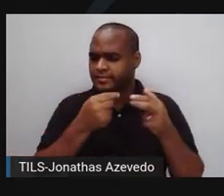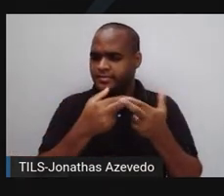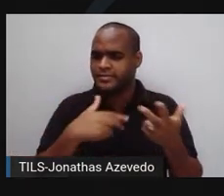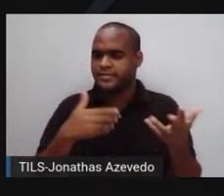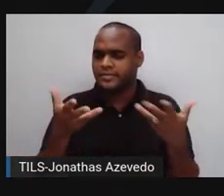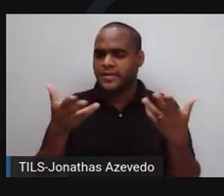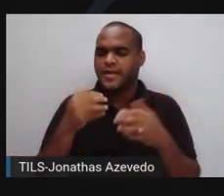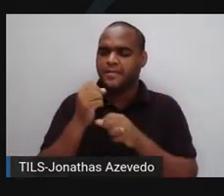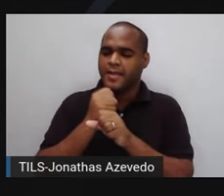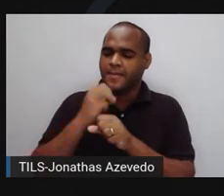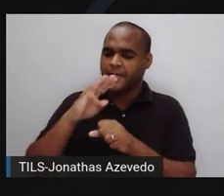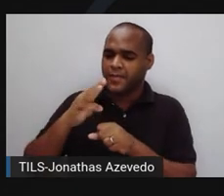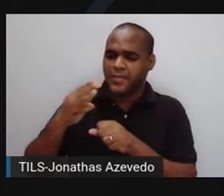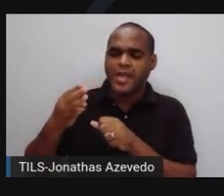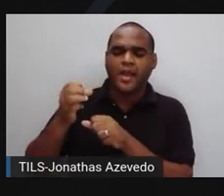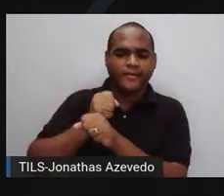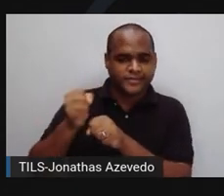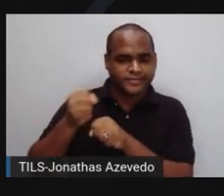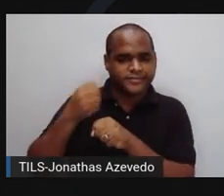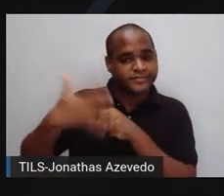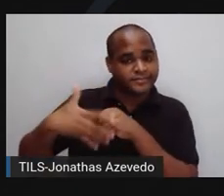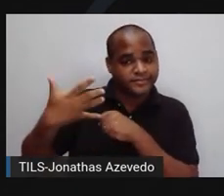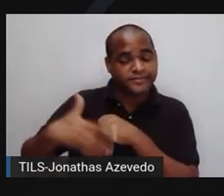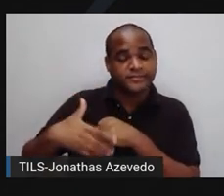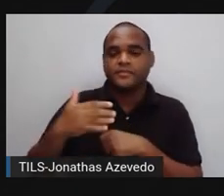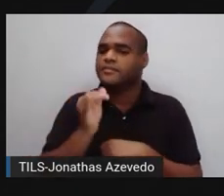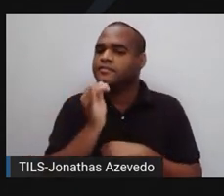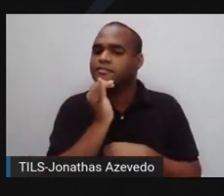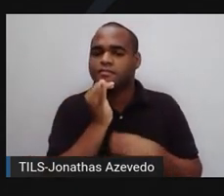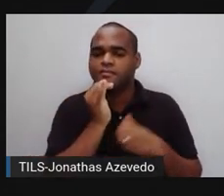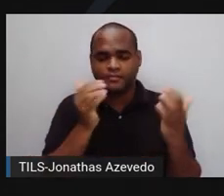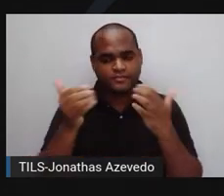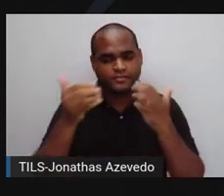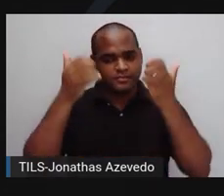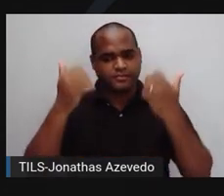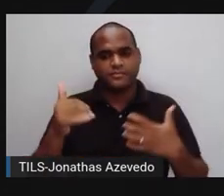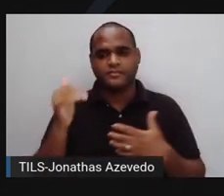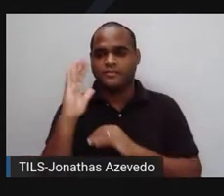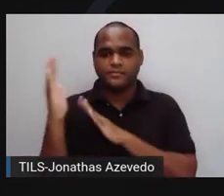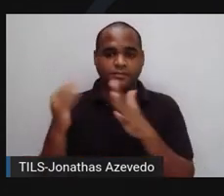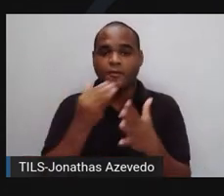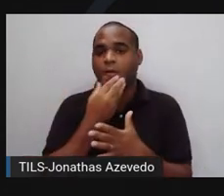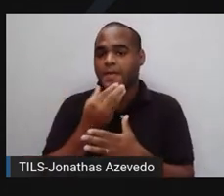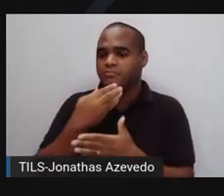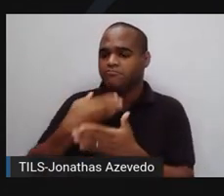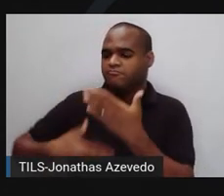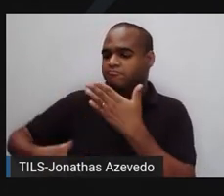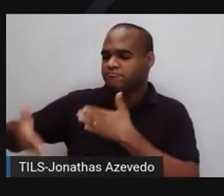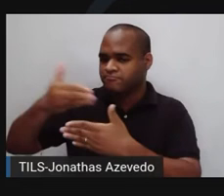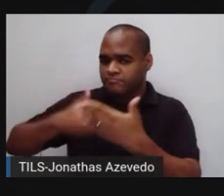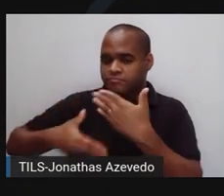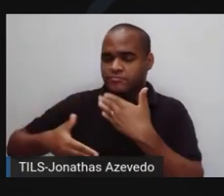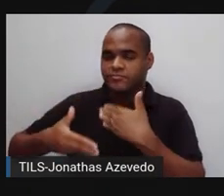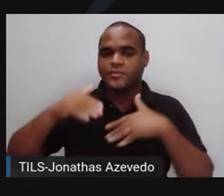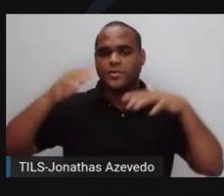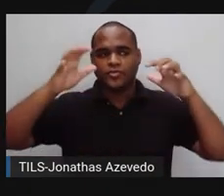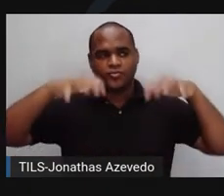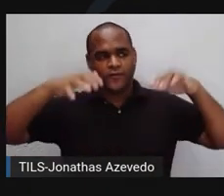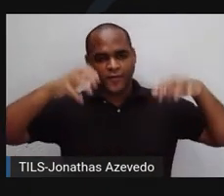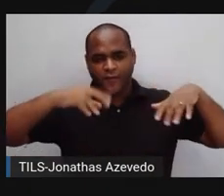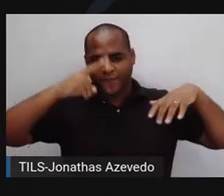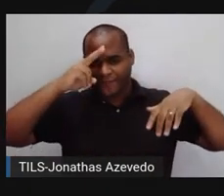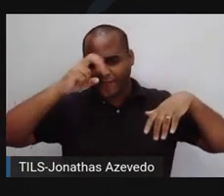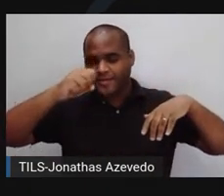milhões e milhões de anos por exemplo a natureza presta serviço ao homem quando faz chover regularmente